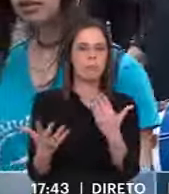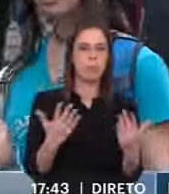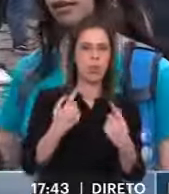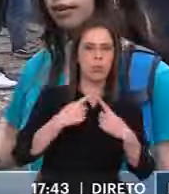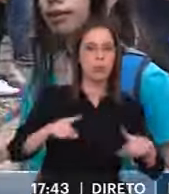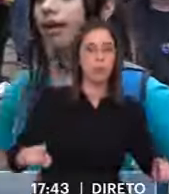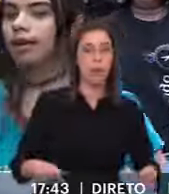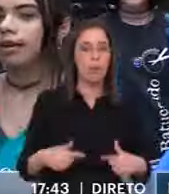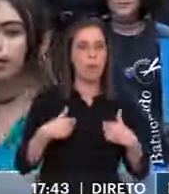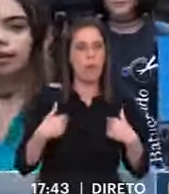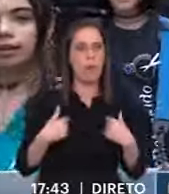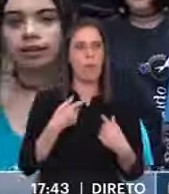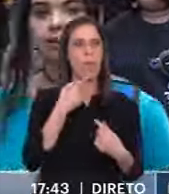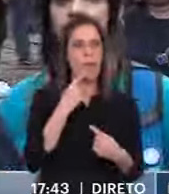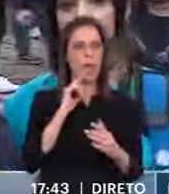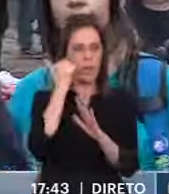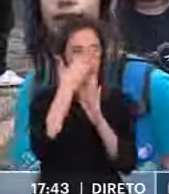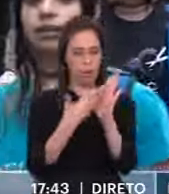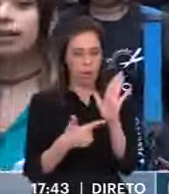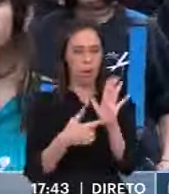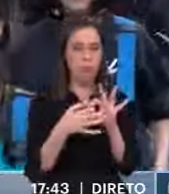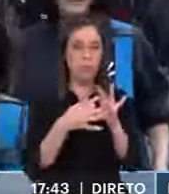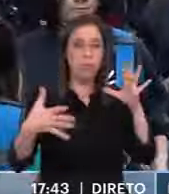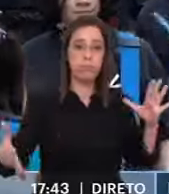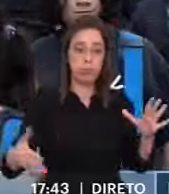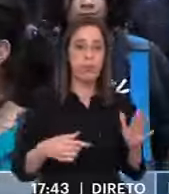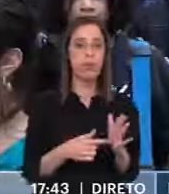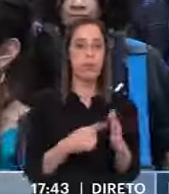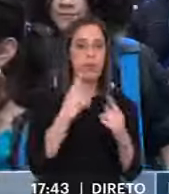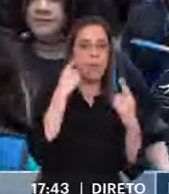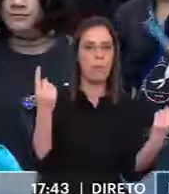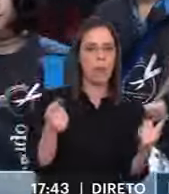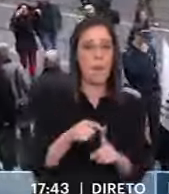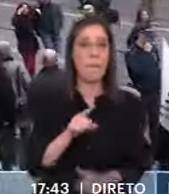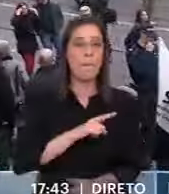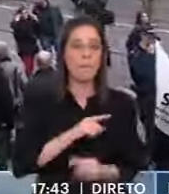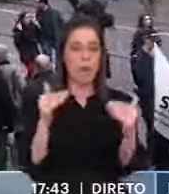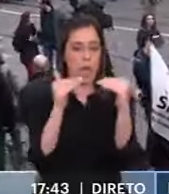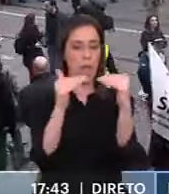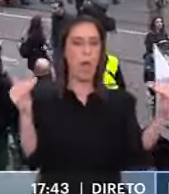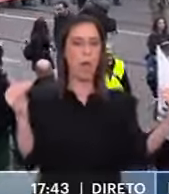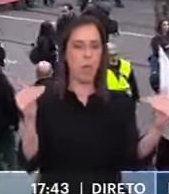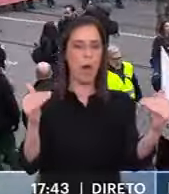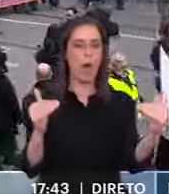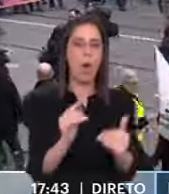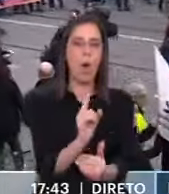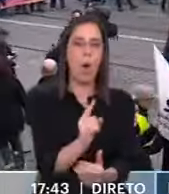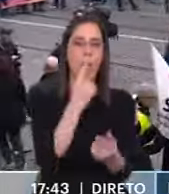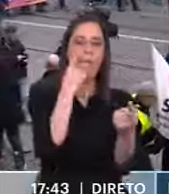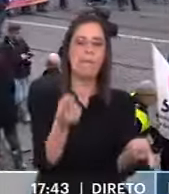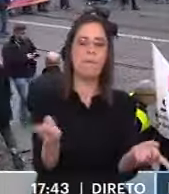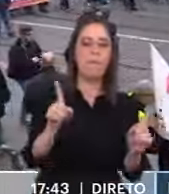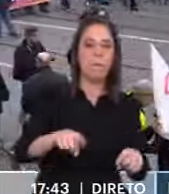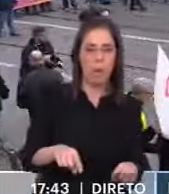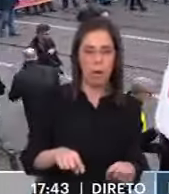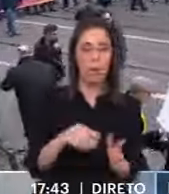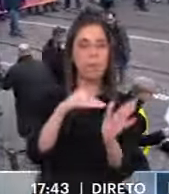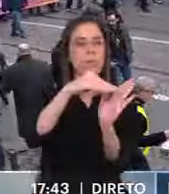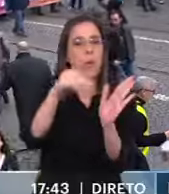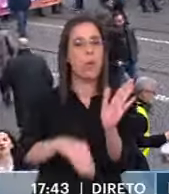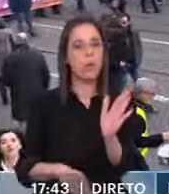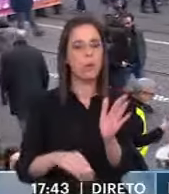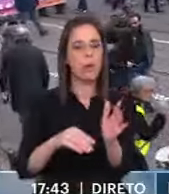o próprio preceito constitucional de colocar público e privado em pé de igualdade, recorrendo novamente a contratos